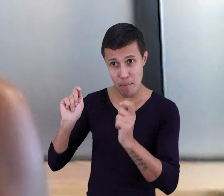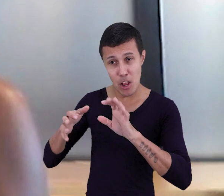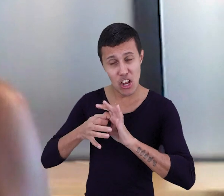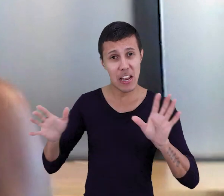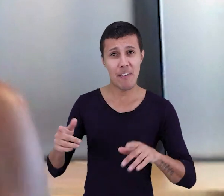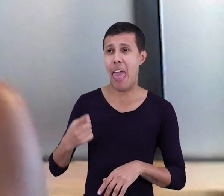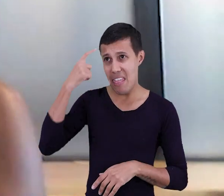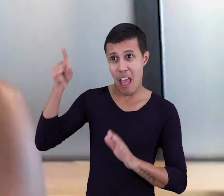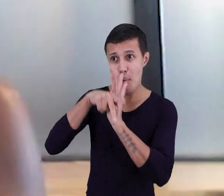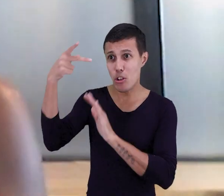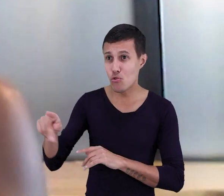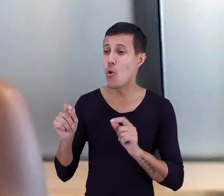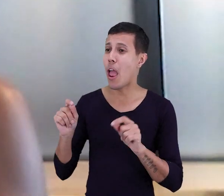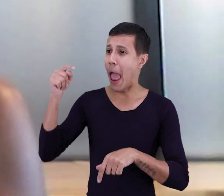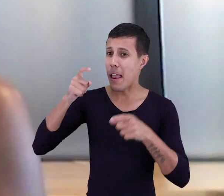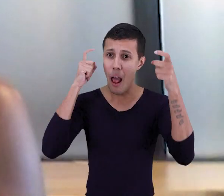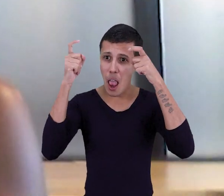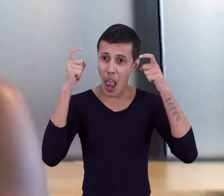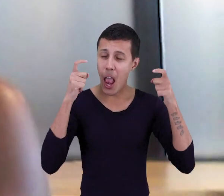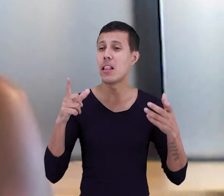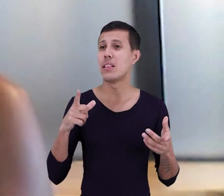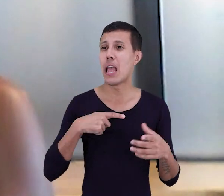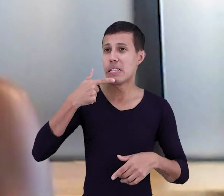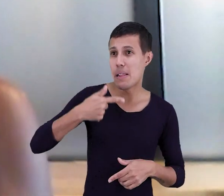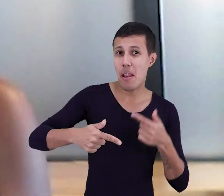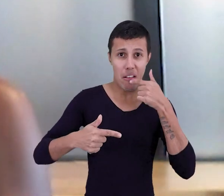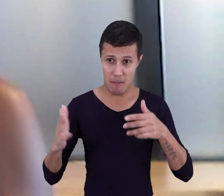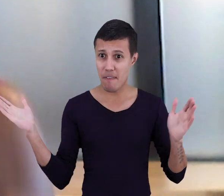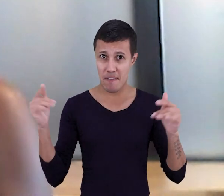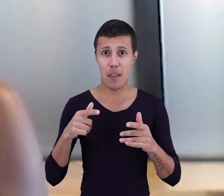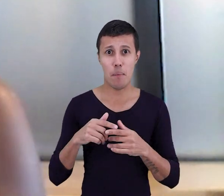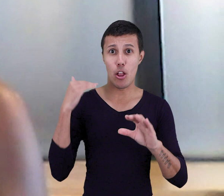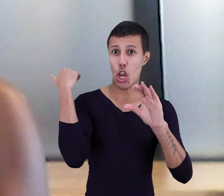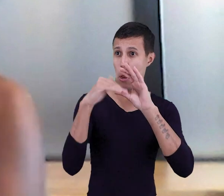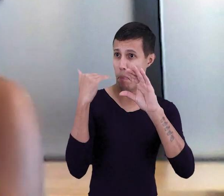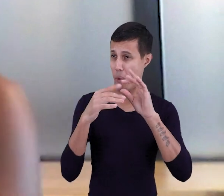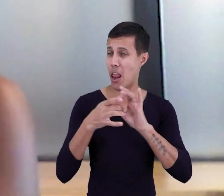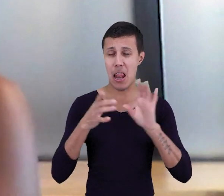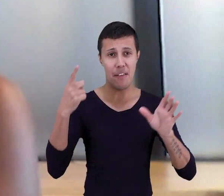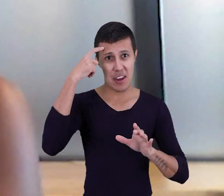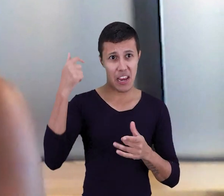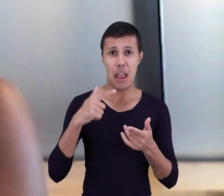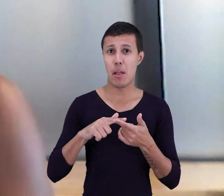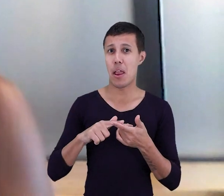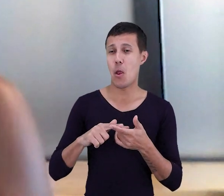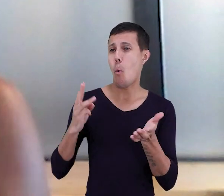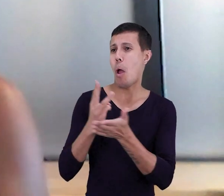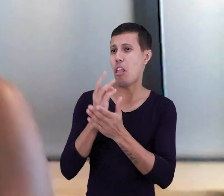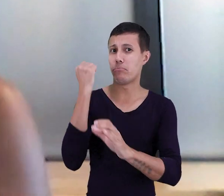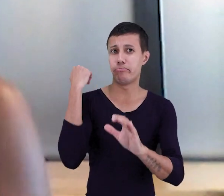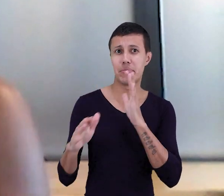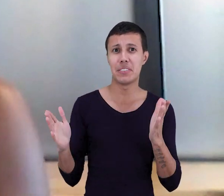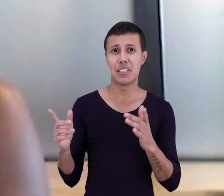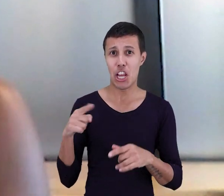apresentar a sua ideia na nossa reunião que a gente tem no time semanal, você pode enviar um e-mail com a sua ideia, você pode mandar por direct a sua ideia, e